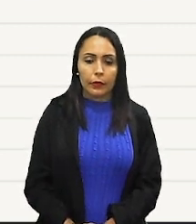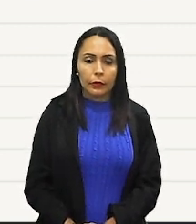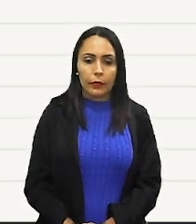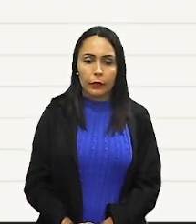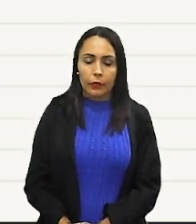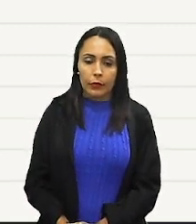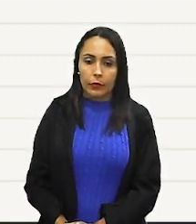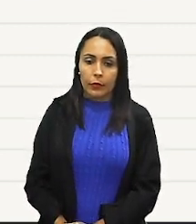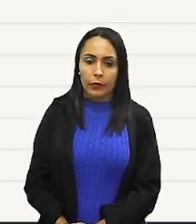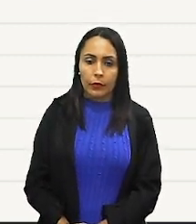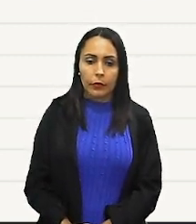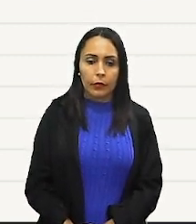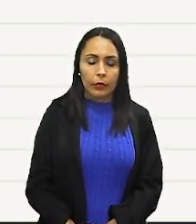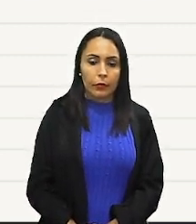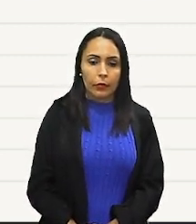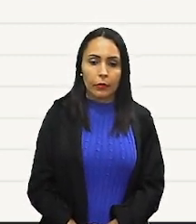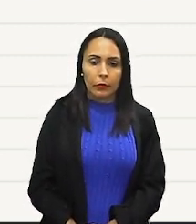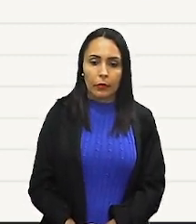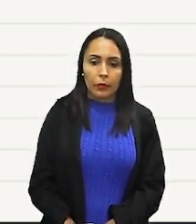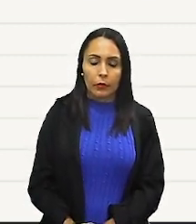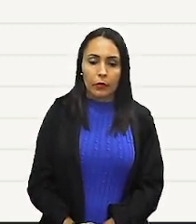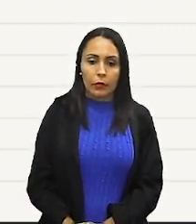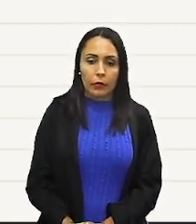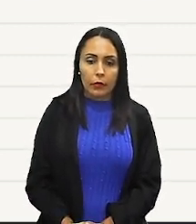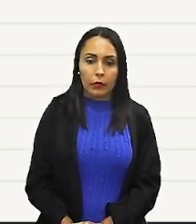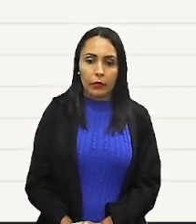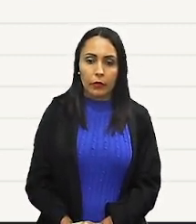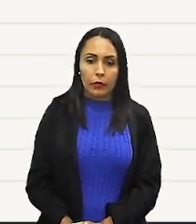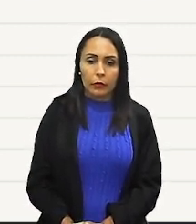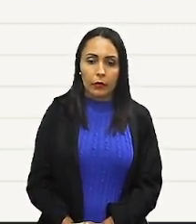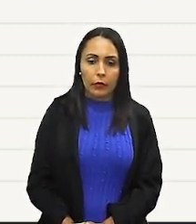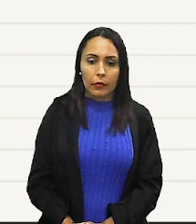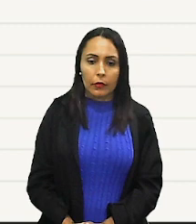Ele é um parasita obrigatório intracelular.